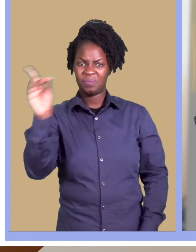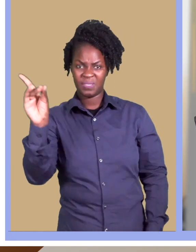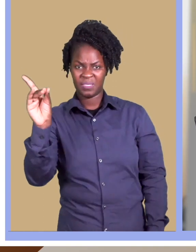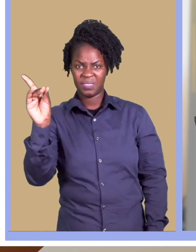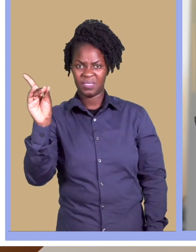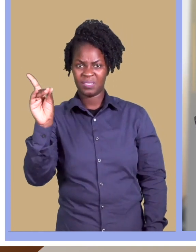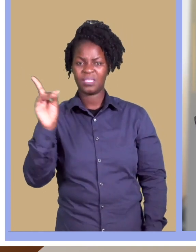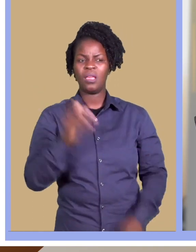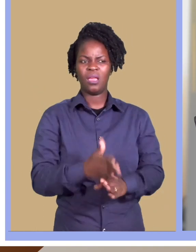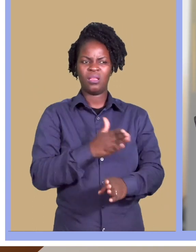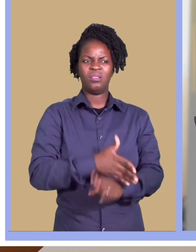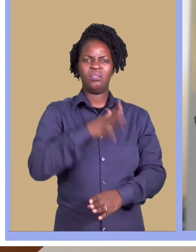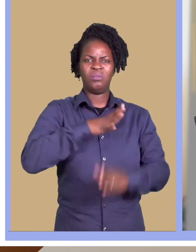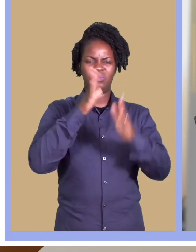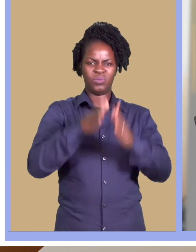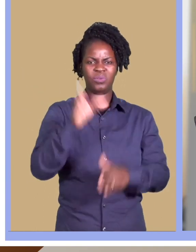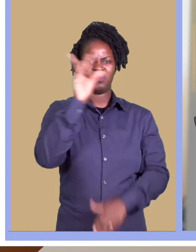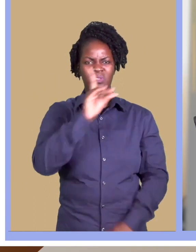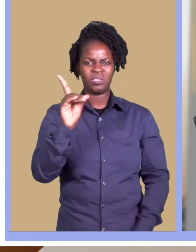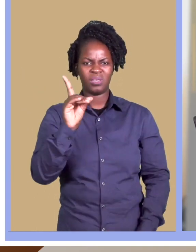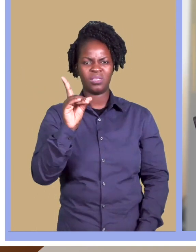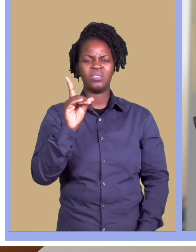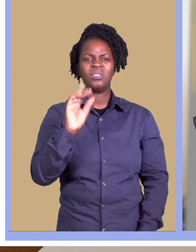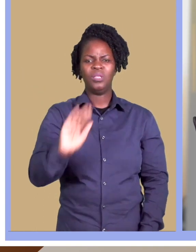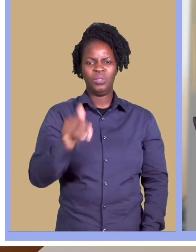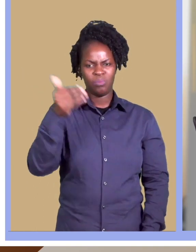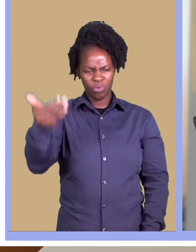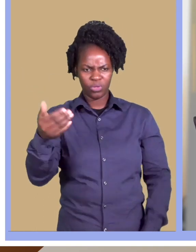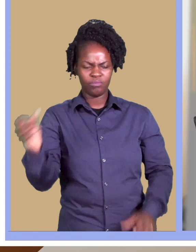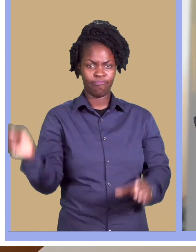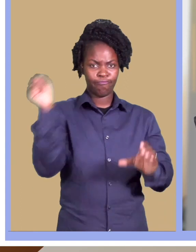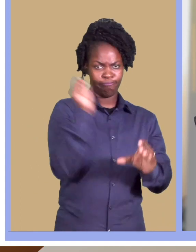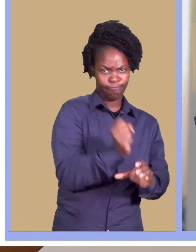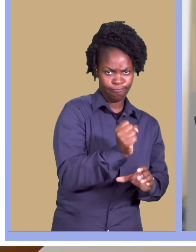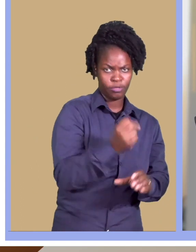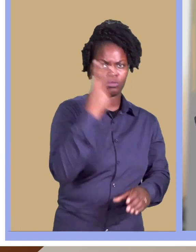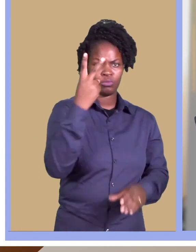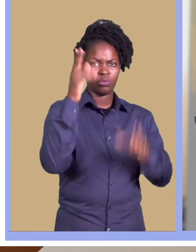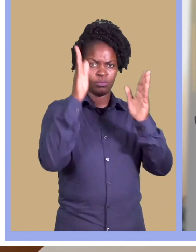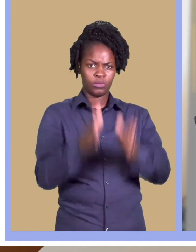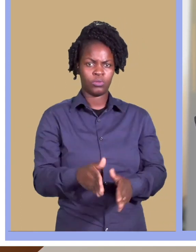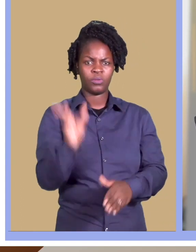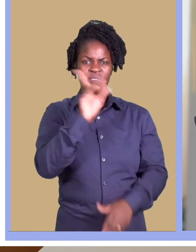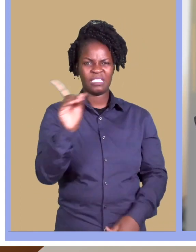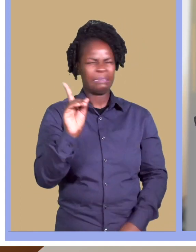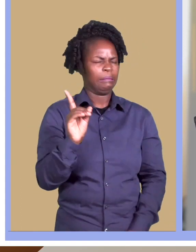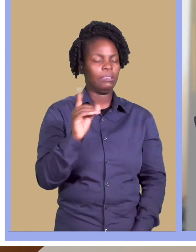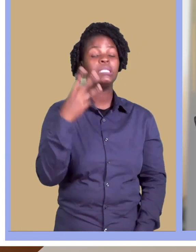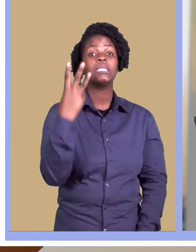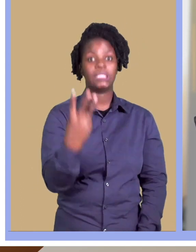e depois colocaram algumas pessoas com deficiência, 2 cada grupo, são